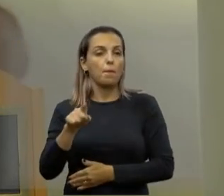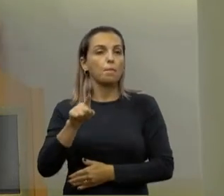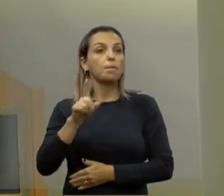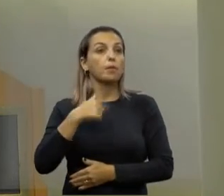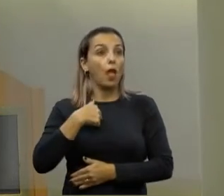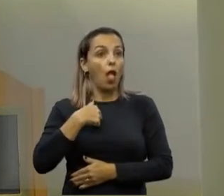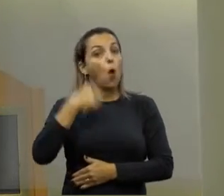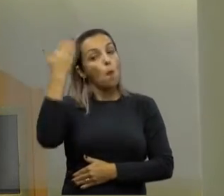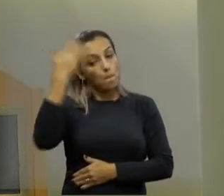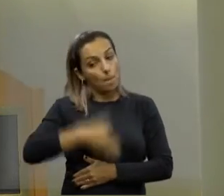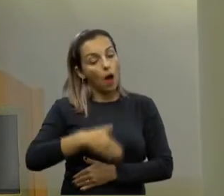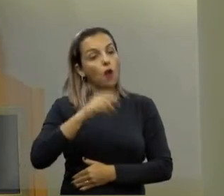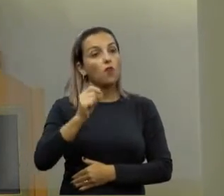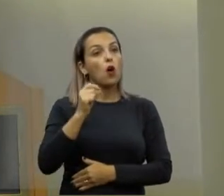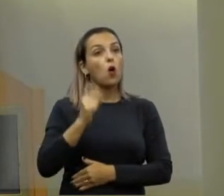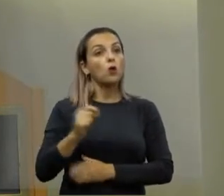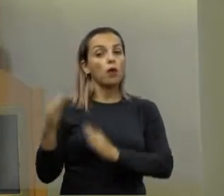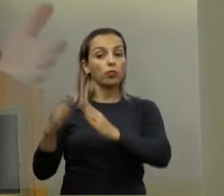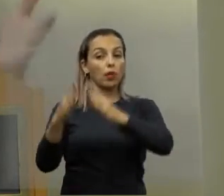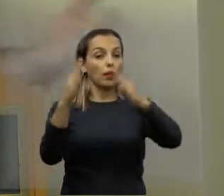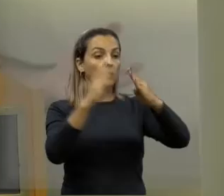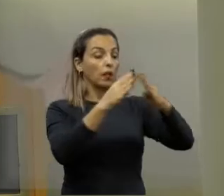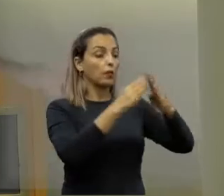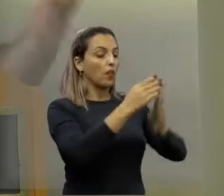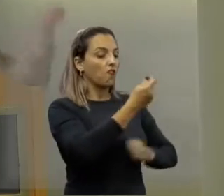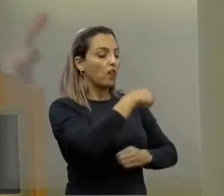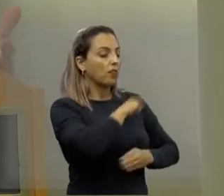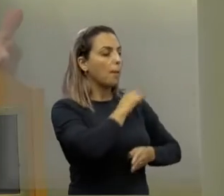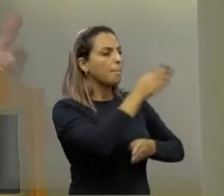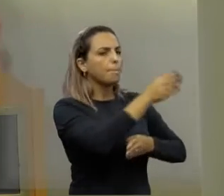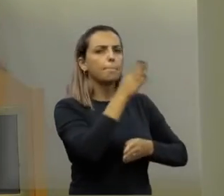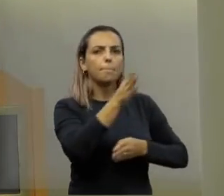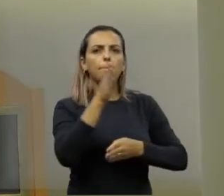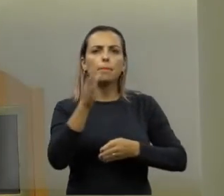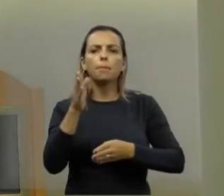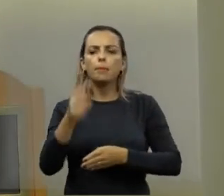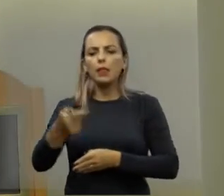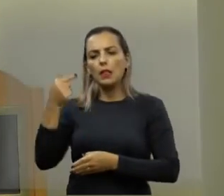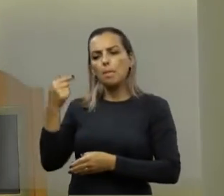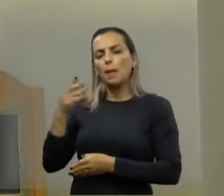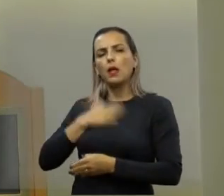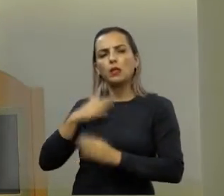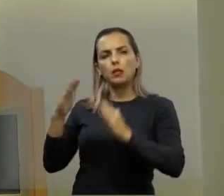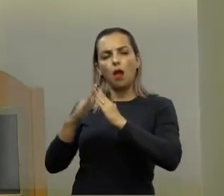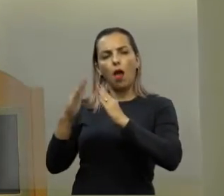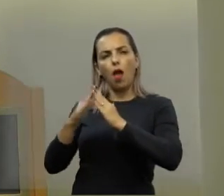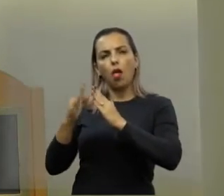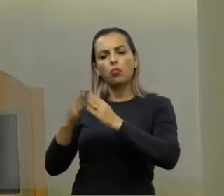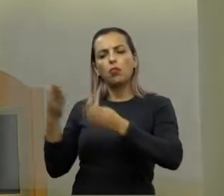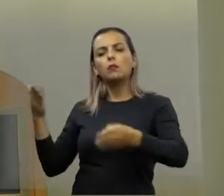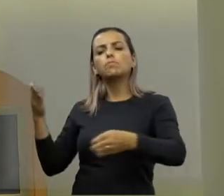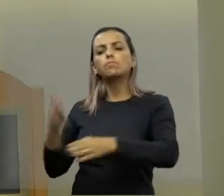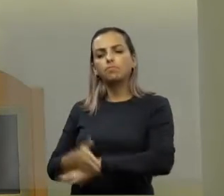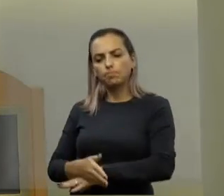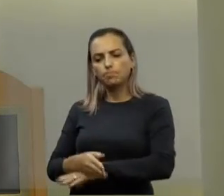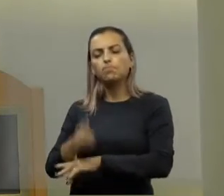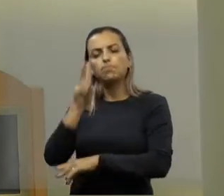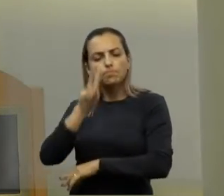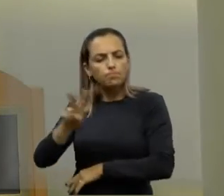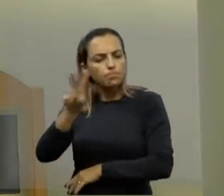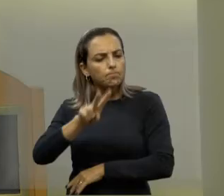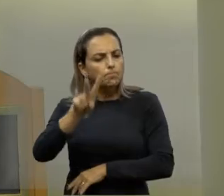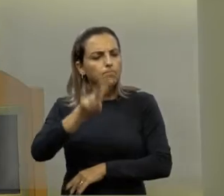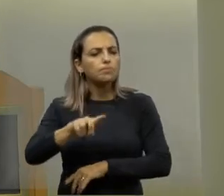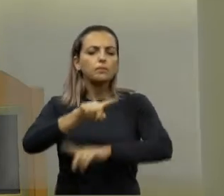viva de que a fiscalização de casa em casa tem funcionado que na semana passada na minha casa foi fiscalizado pelo pessoal da dengue foi na minha casa Olhou